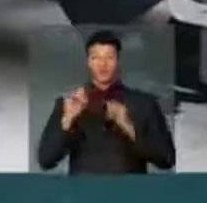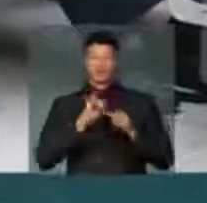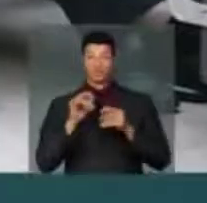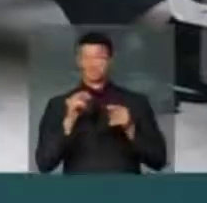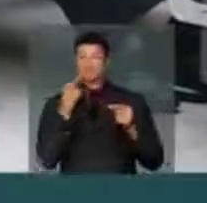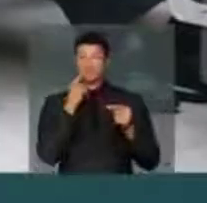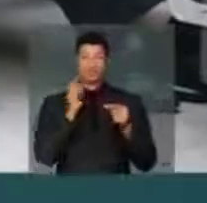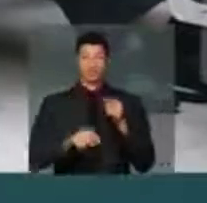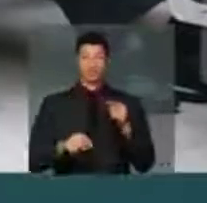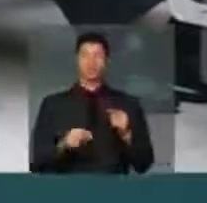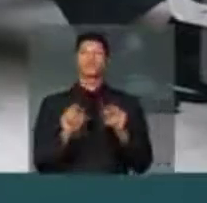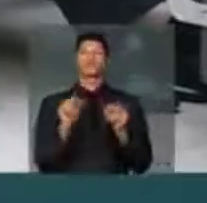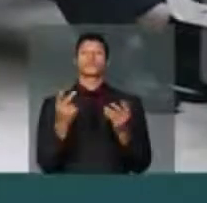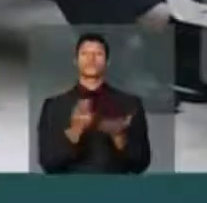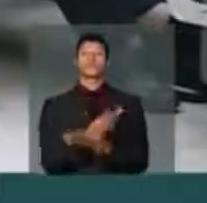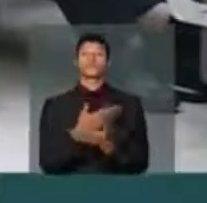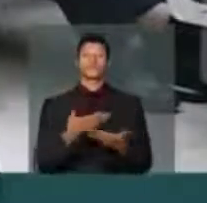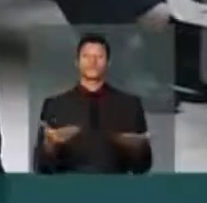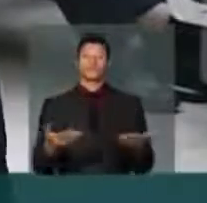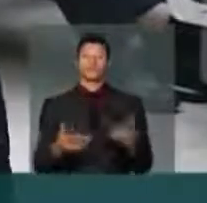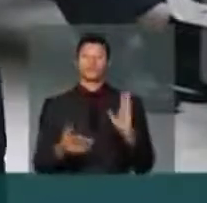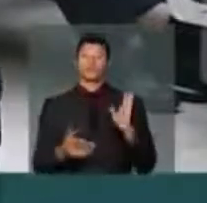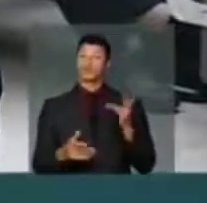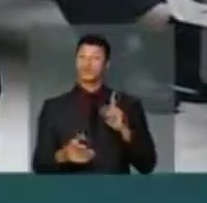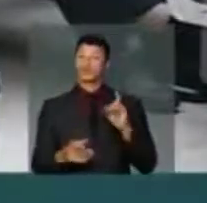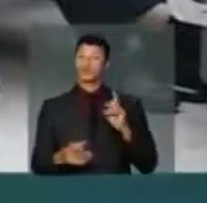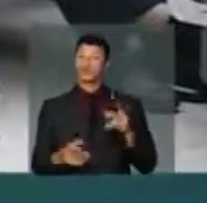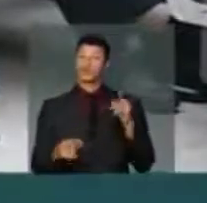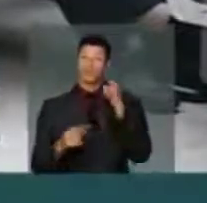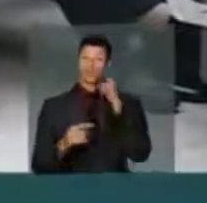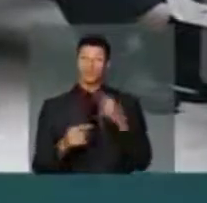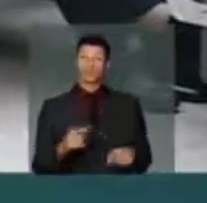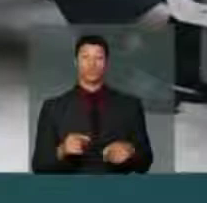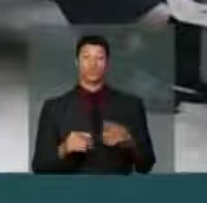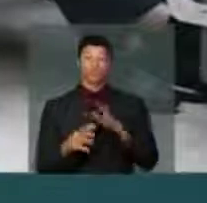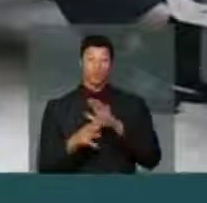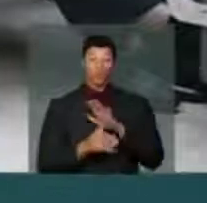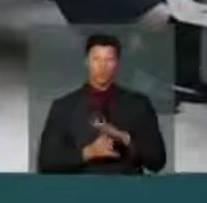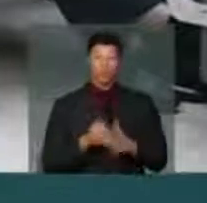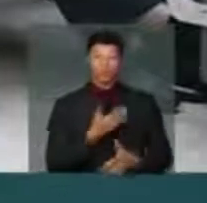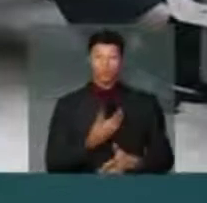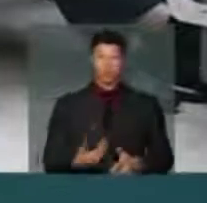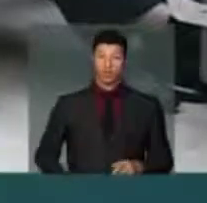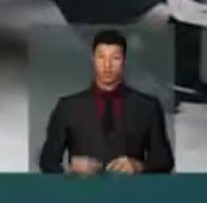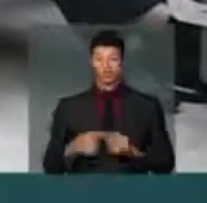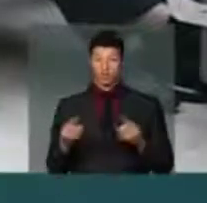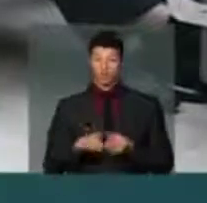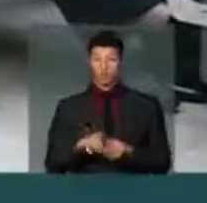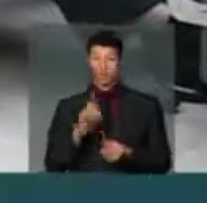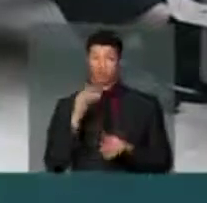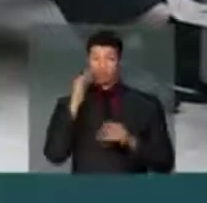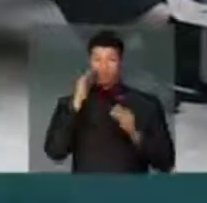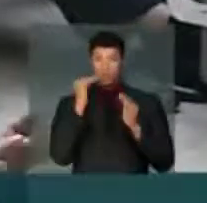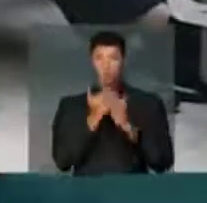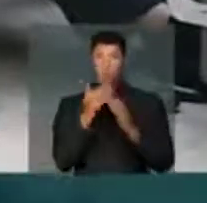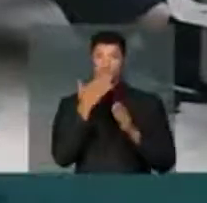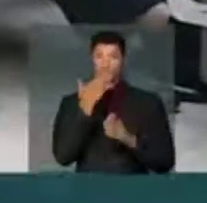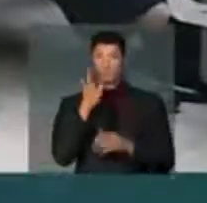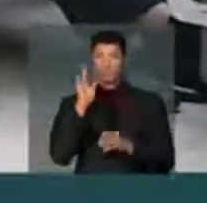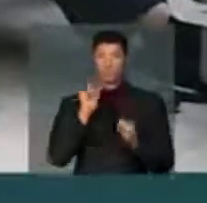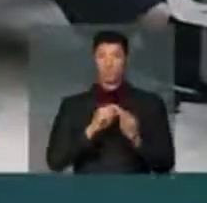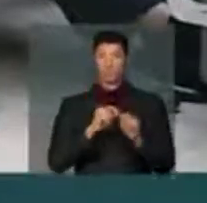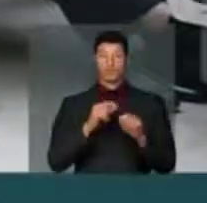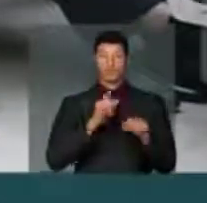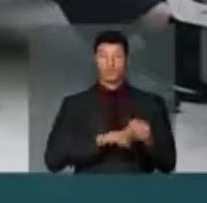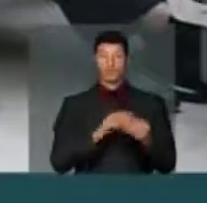não concordam com isso que aí está. Não só não concordam com a corrupção do governo, mas também com o não cumprimento das promessas feitas